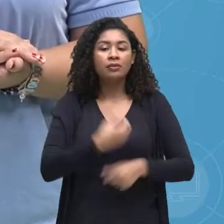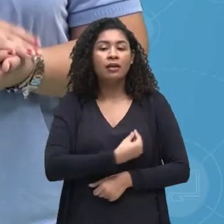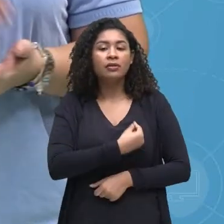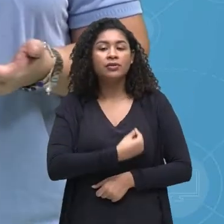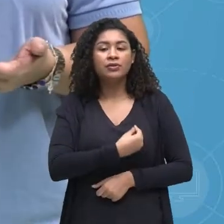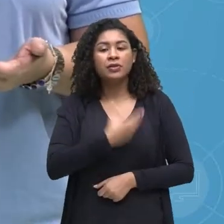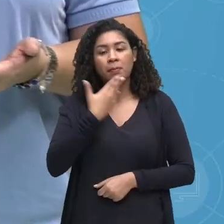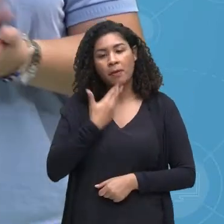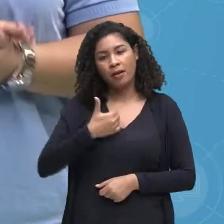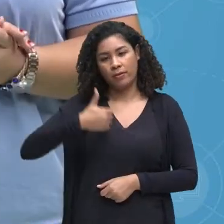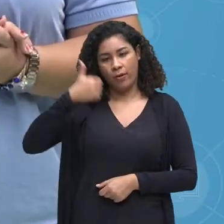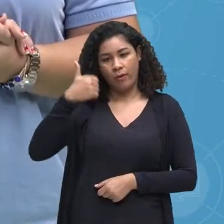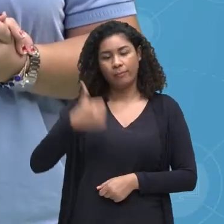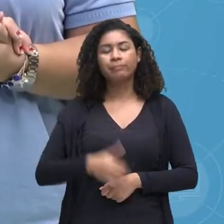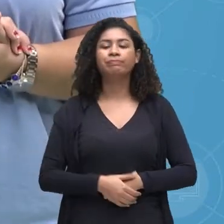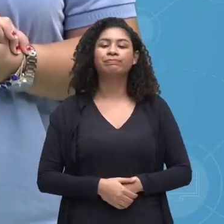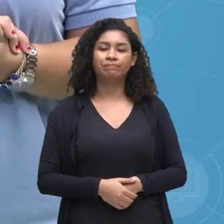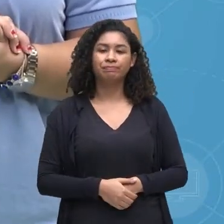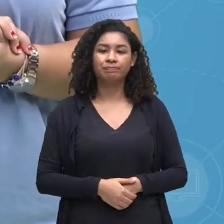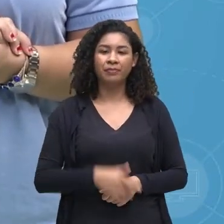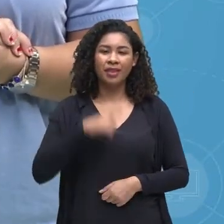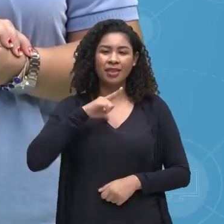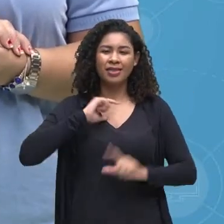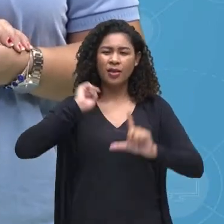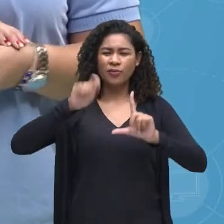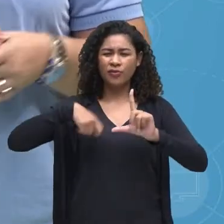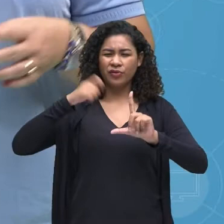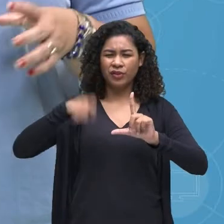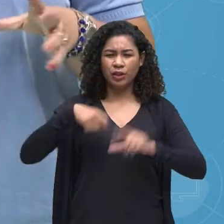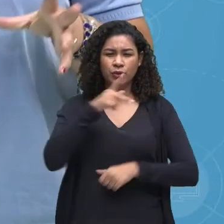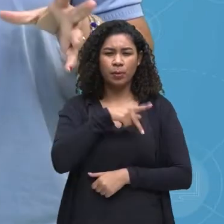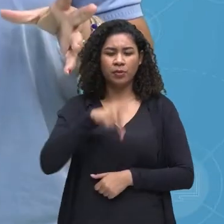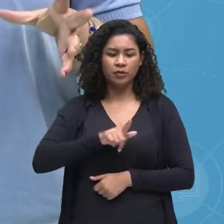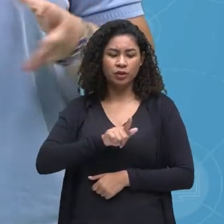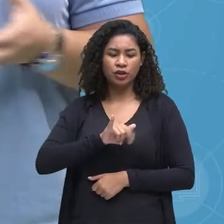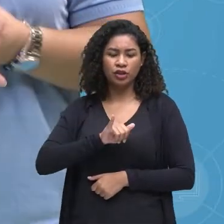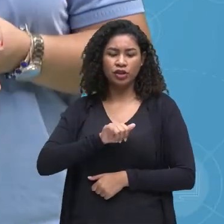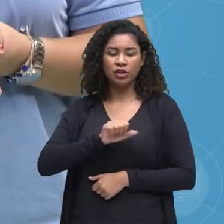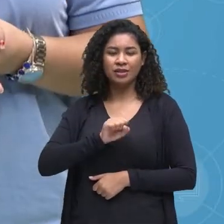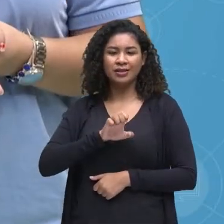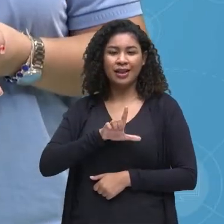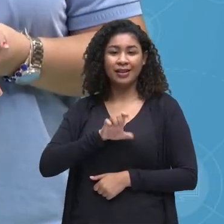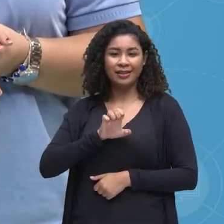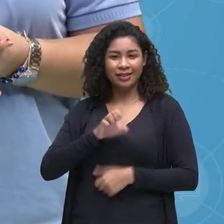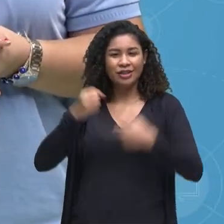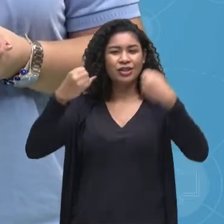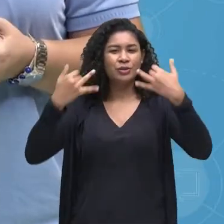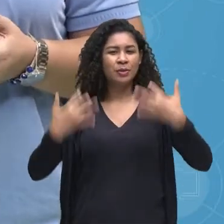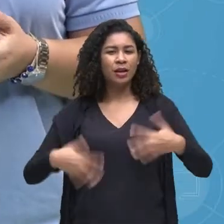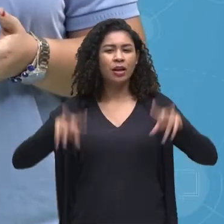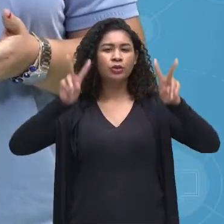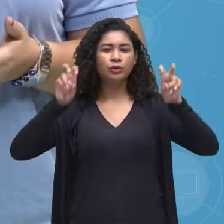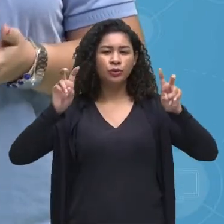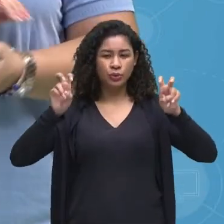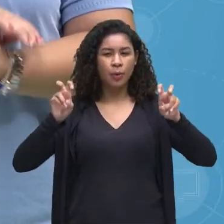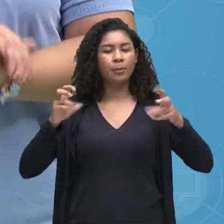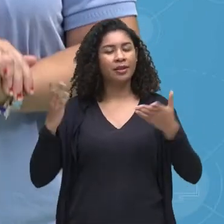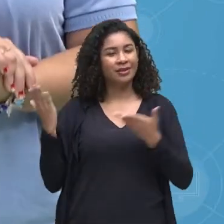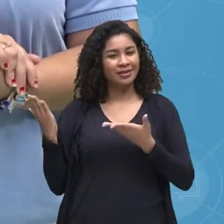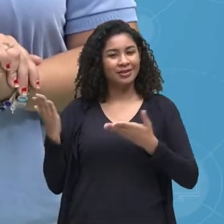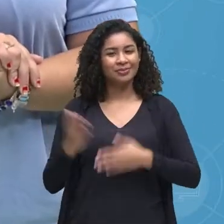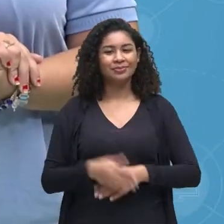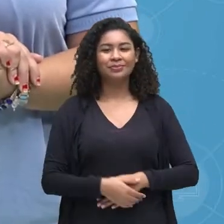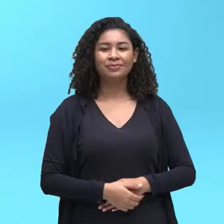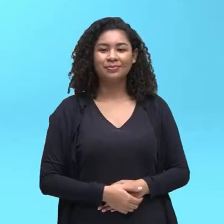melhor. Eu trouxe para vocês um vídeo da professora Gisele falando muito legal sobre educação ambiental. Acompanhem